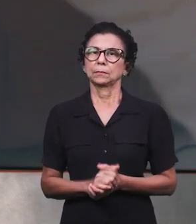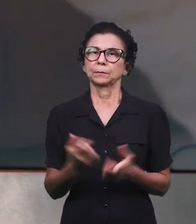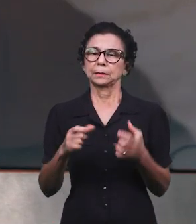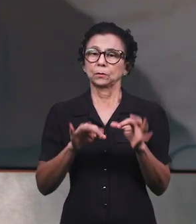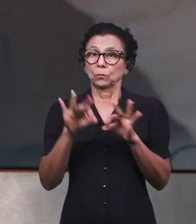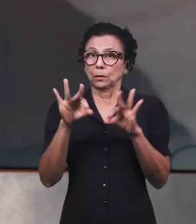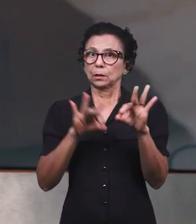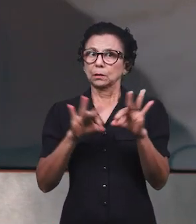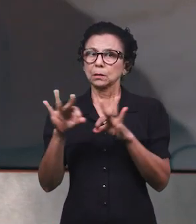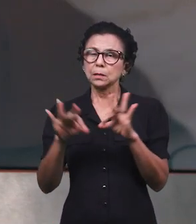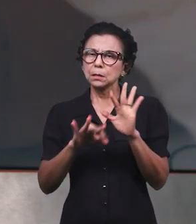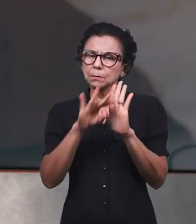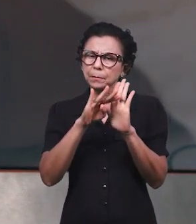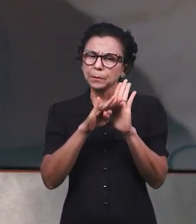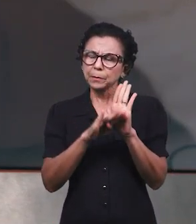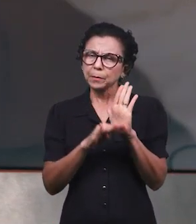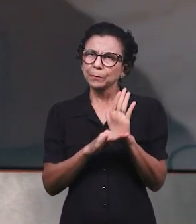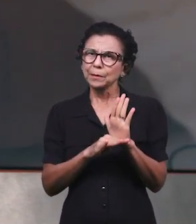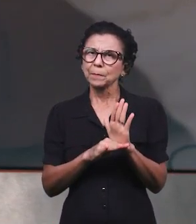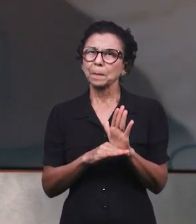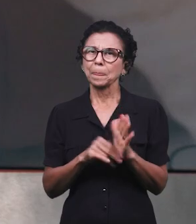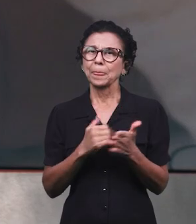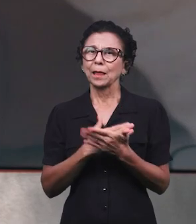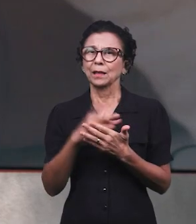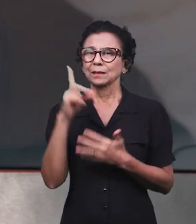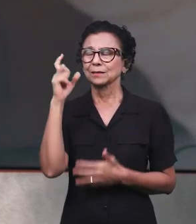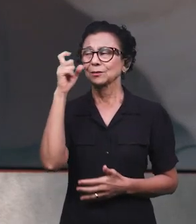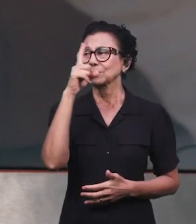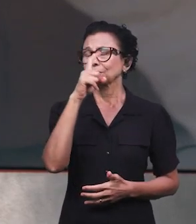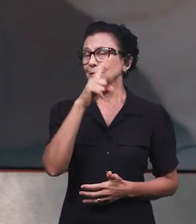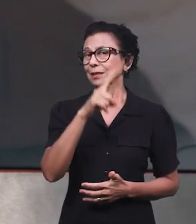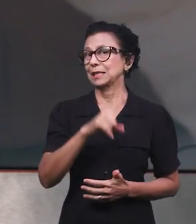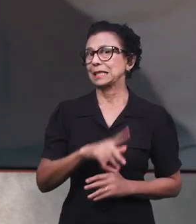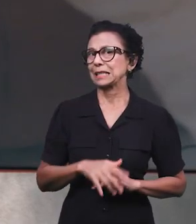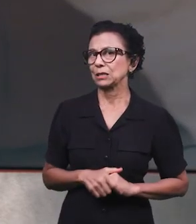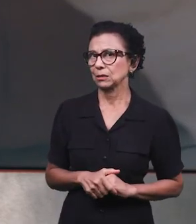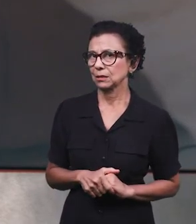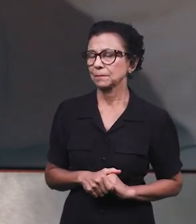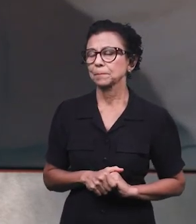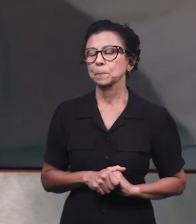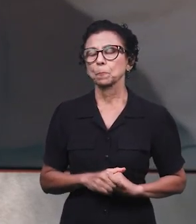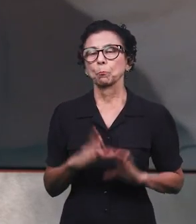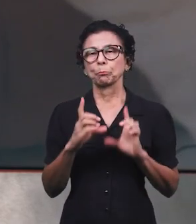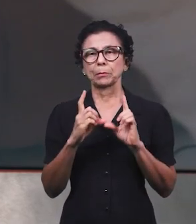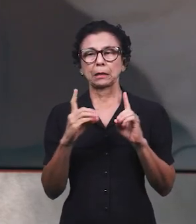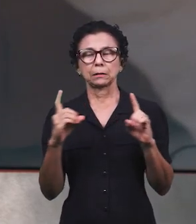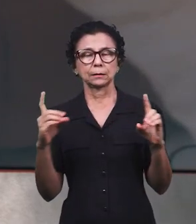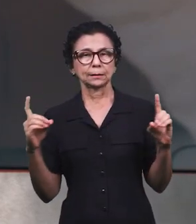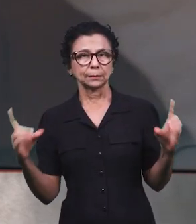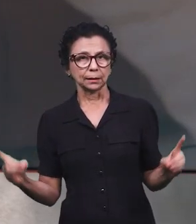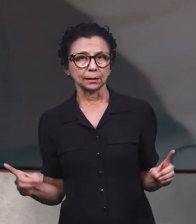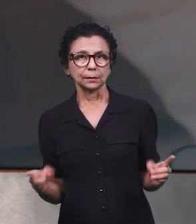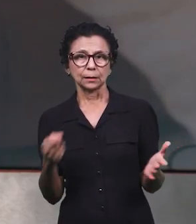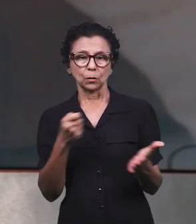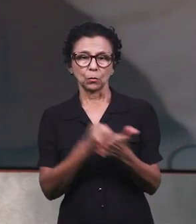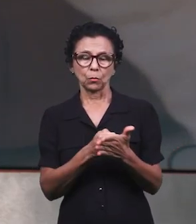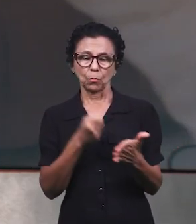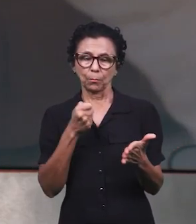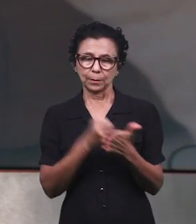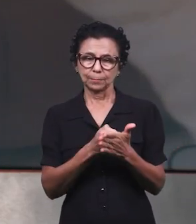no começo, a gente tem essa dificuldade, né? Então, o ensino à distância, ele exige isso de você,